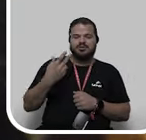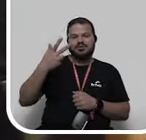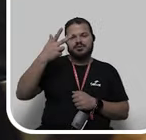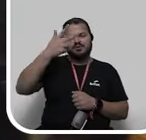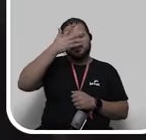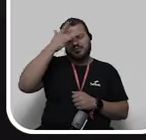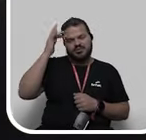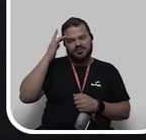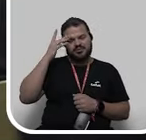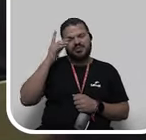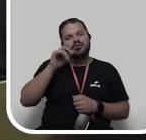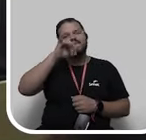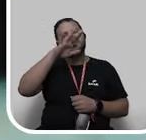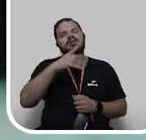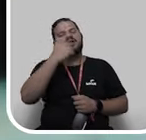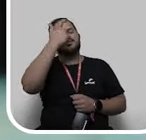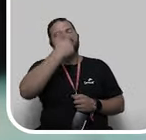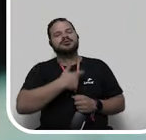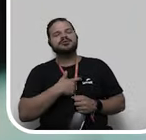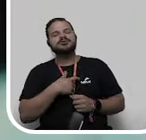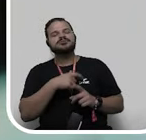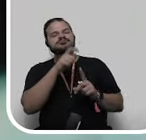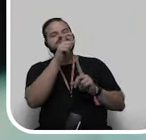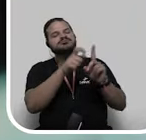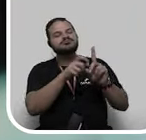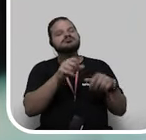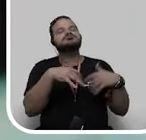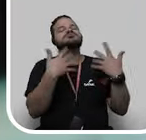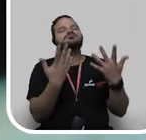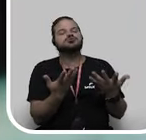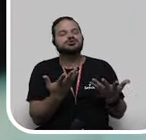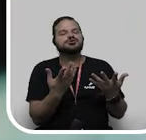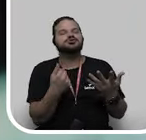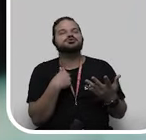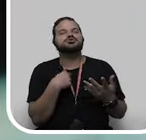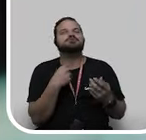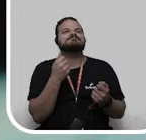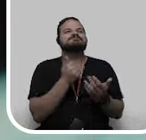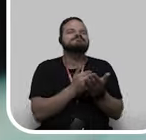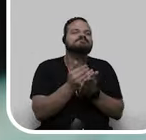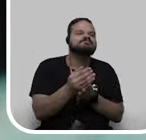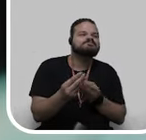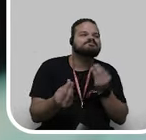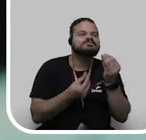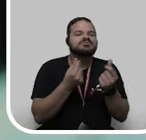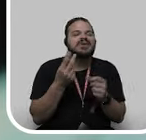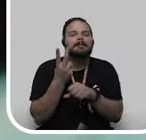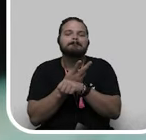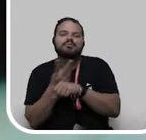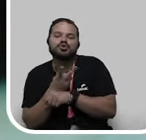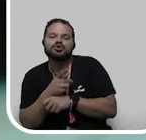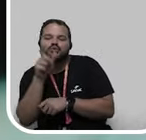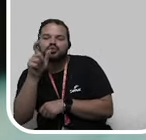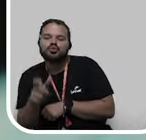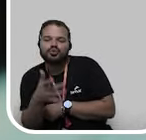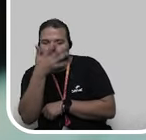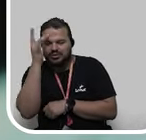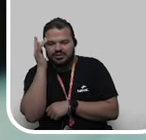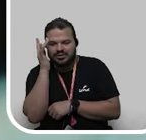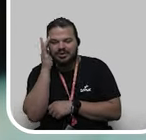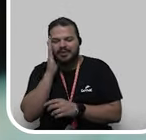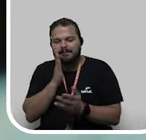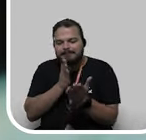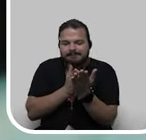eu vou fazer quando algo acontecer, que providência eu tomo, quem eu procuro, quem vai ser meu ponto